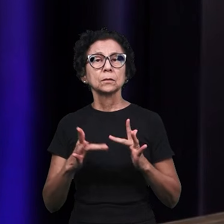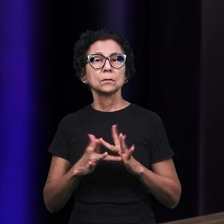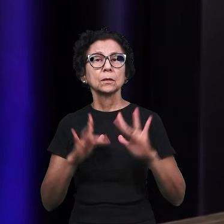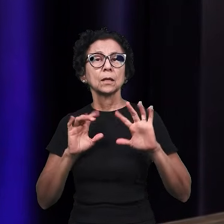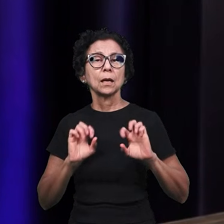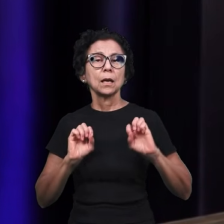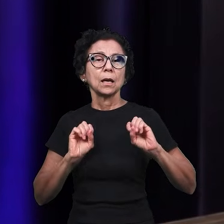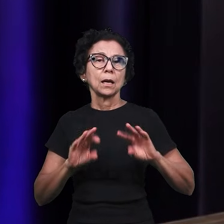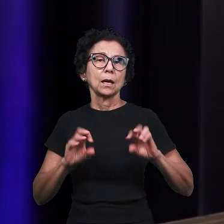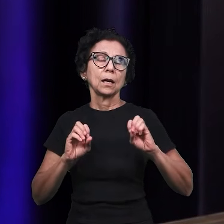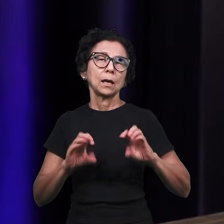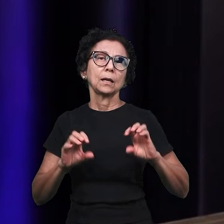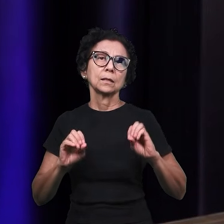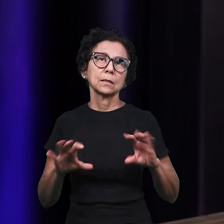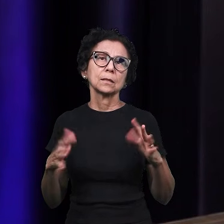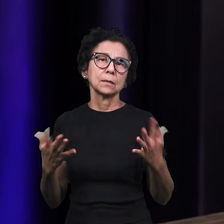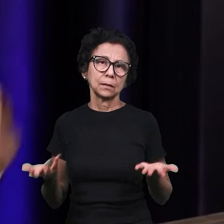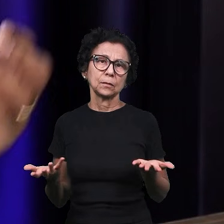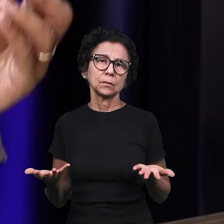ensino através